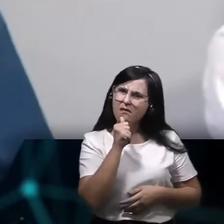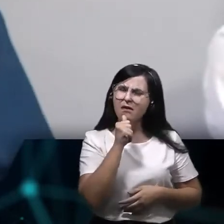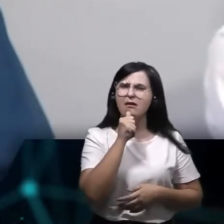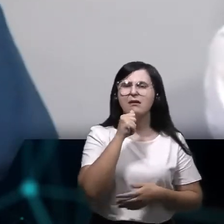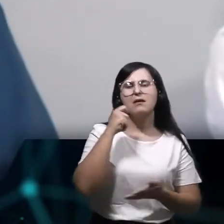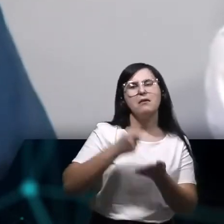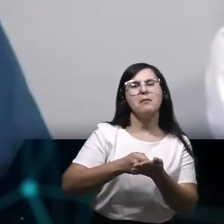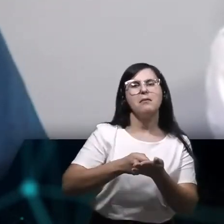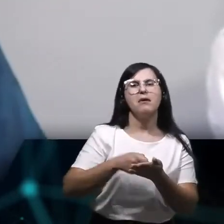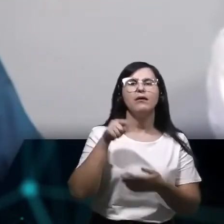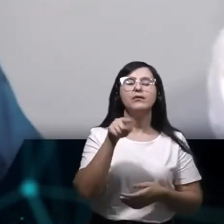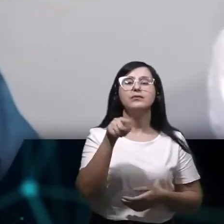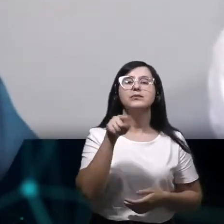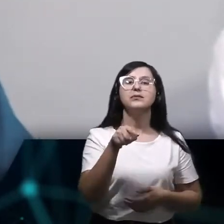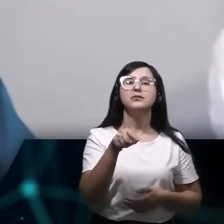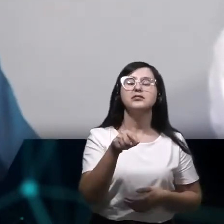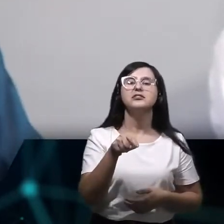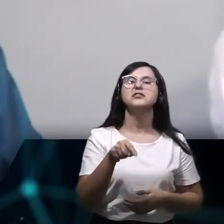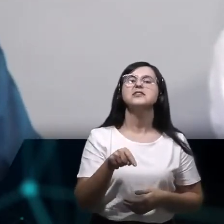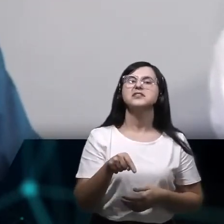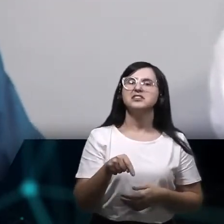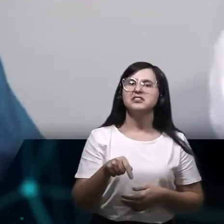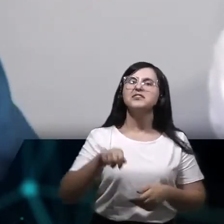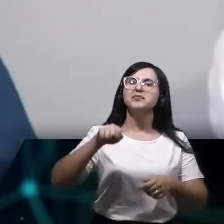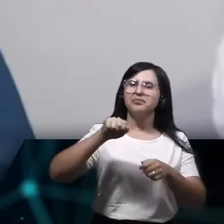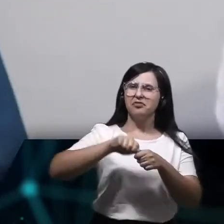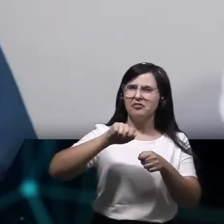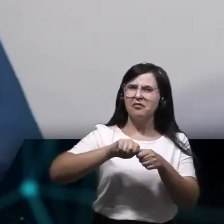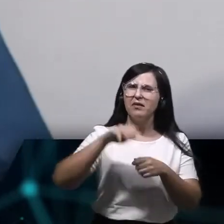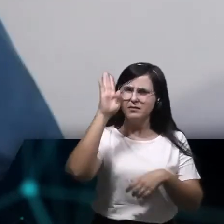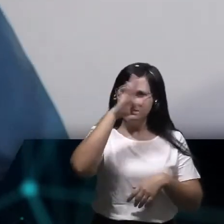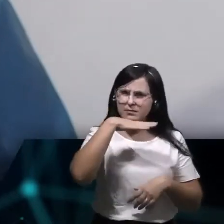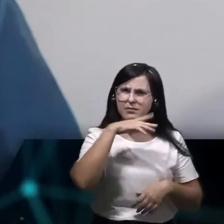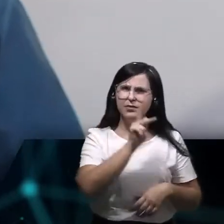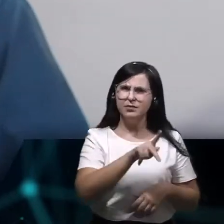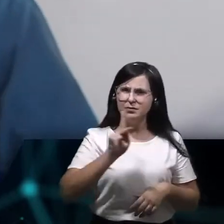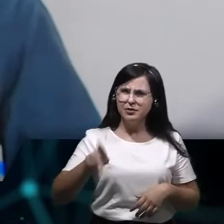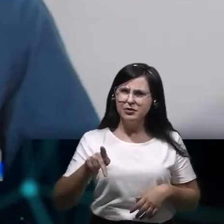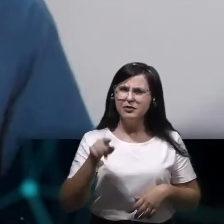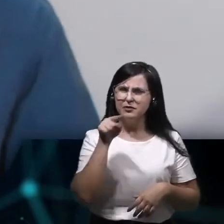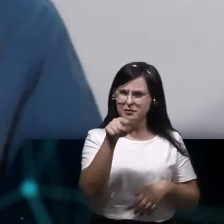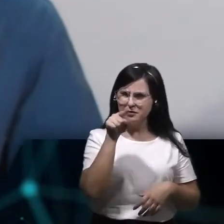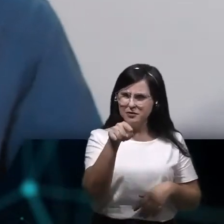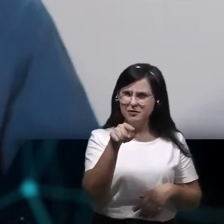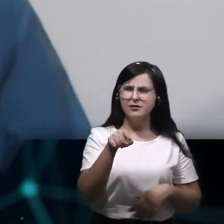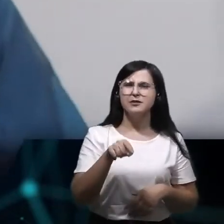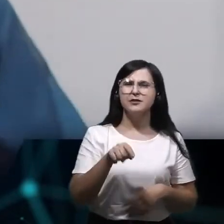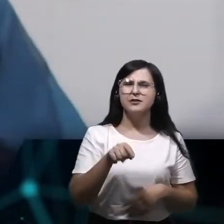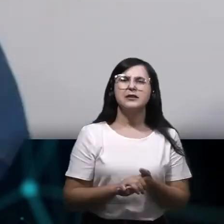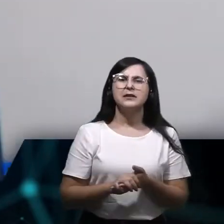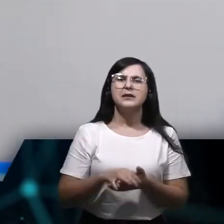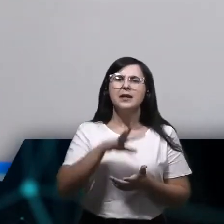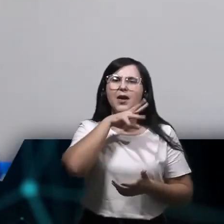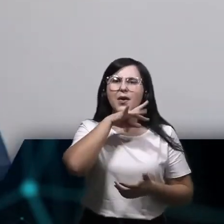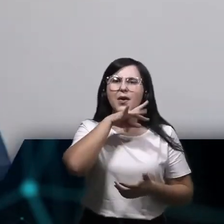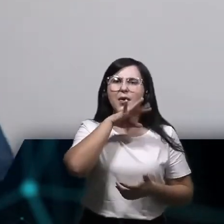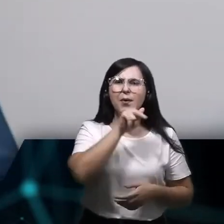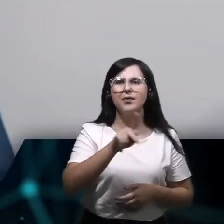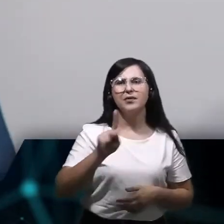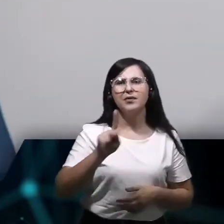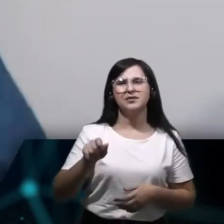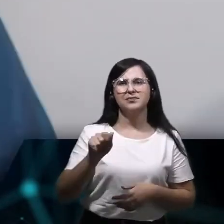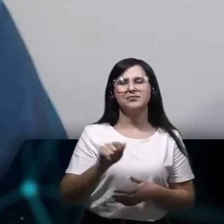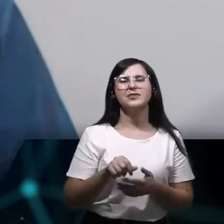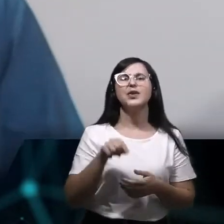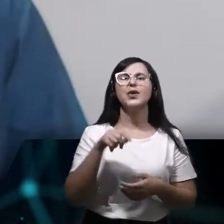tão bem o professor. Imagina se você tratasse mal. Você trata tão mal, no meu ponto de vista, os professores, que sua própria mãe, que é